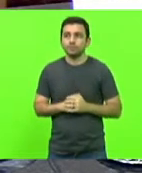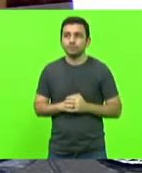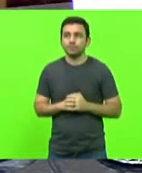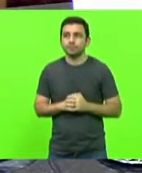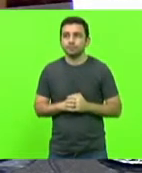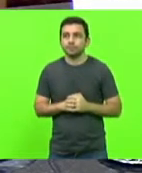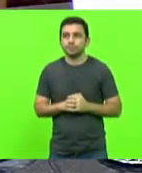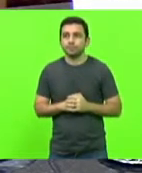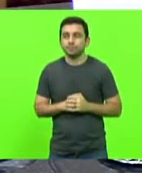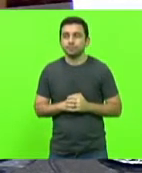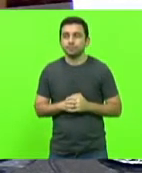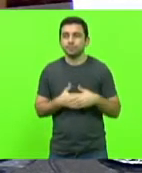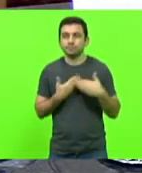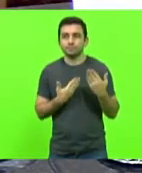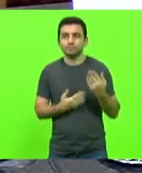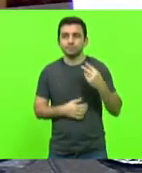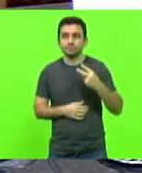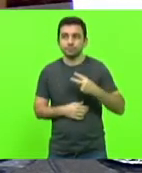deputado.